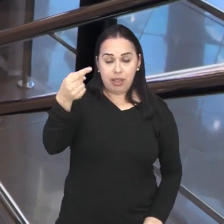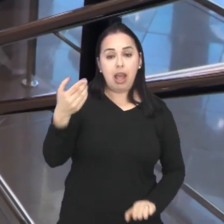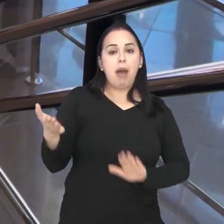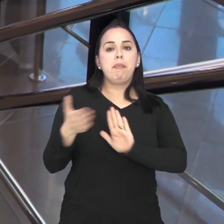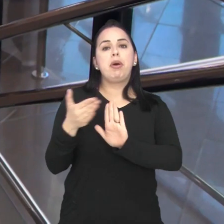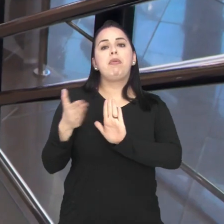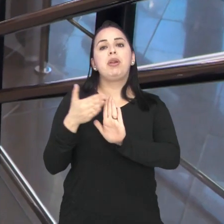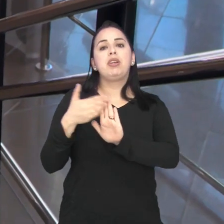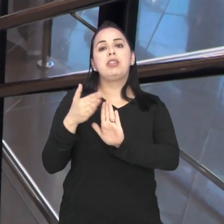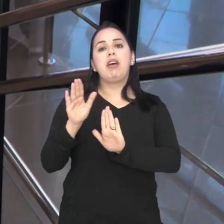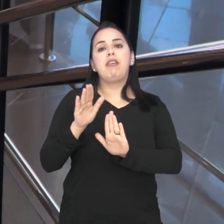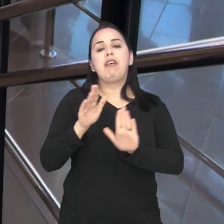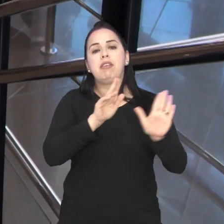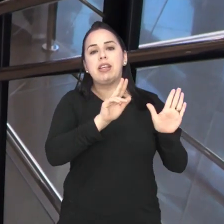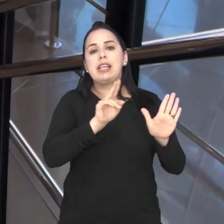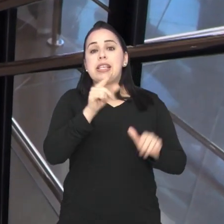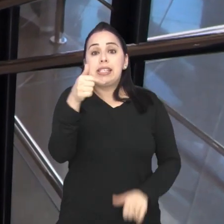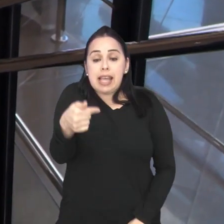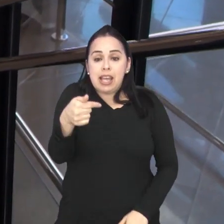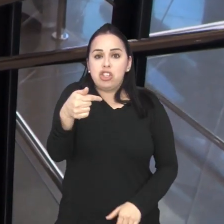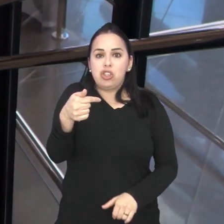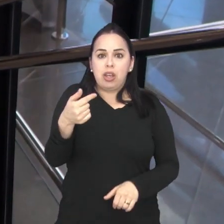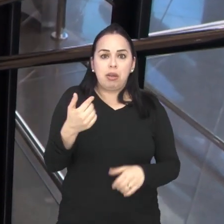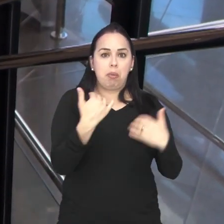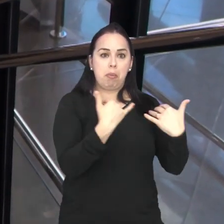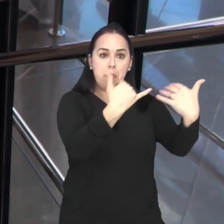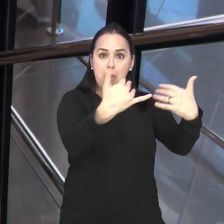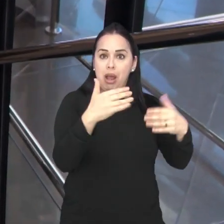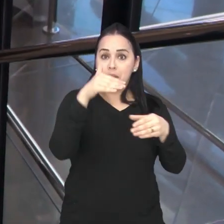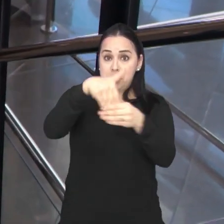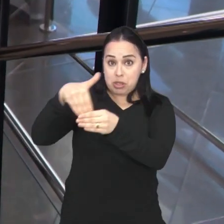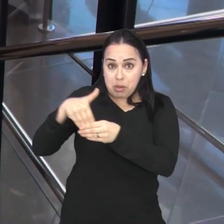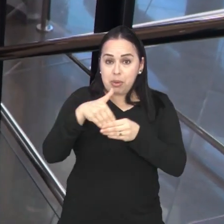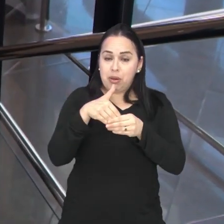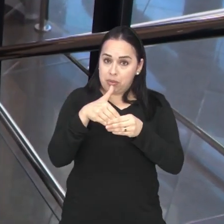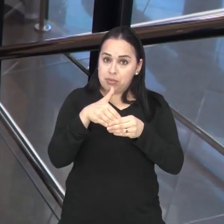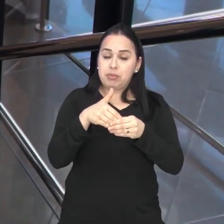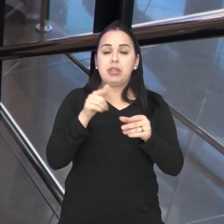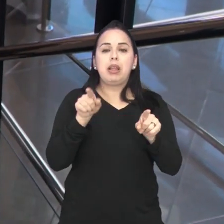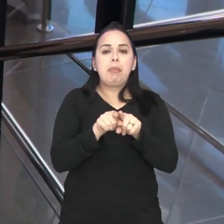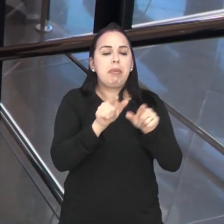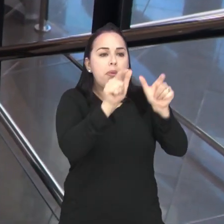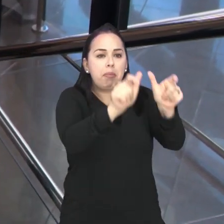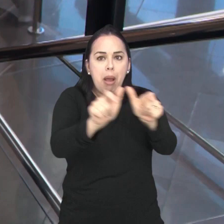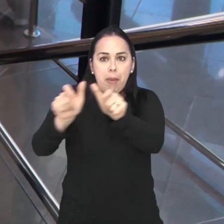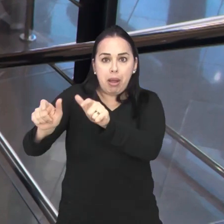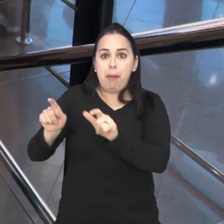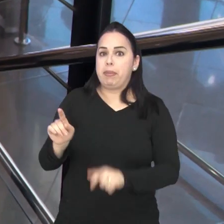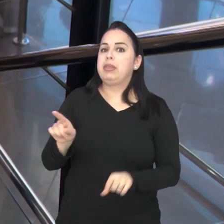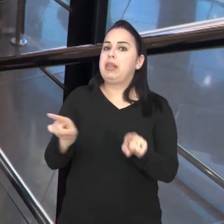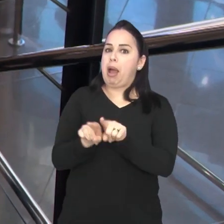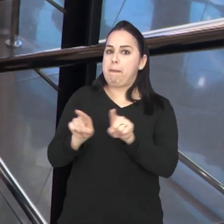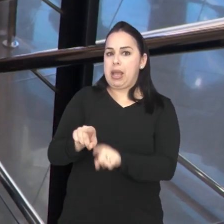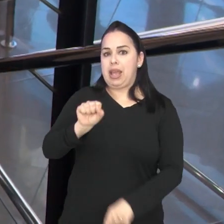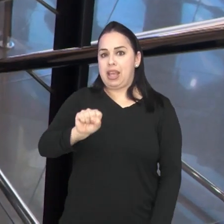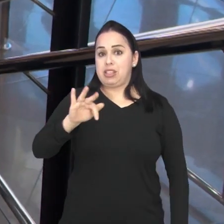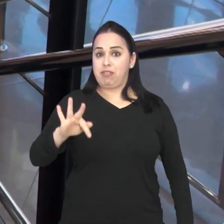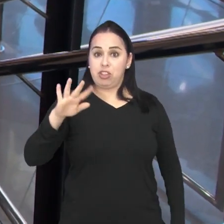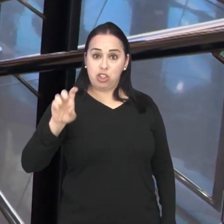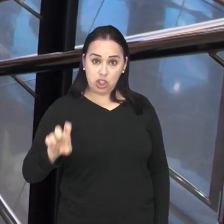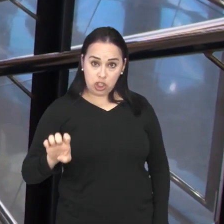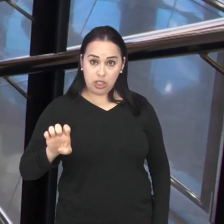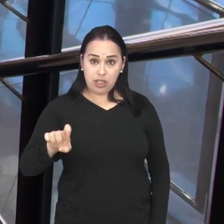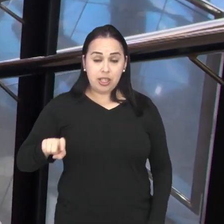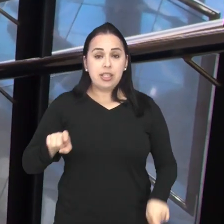a Prefeitura está propondo uma série de 7 audiências públicas, uma em cada região da cidade, incluindo os distritos de Eugênio de Melo e